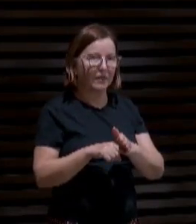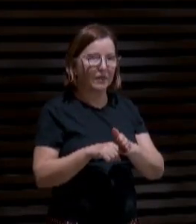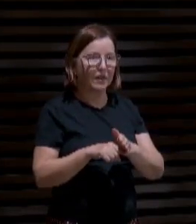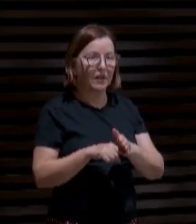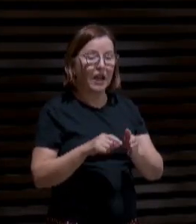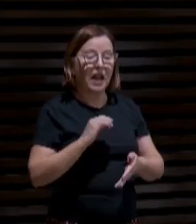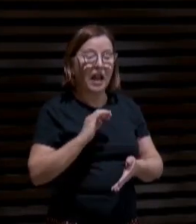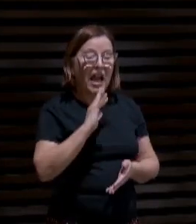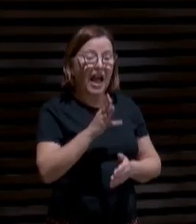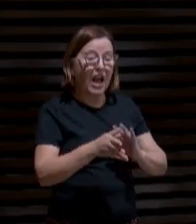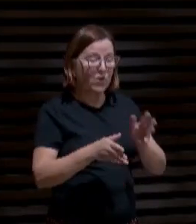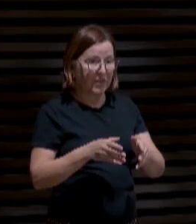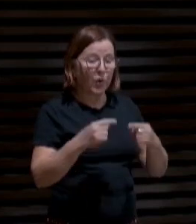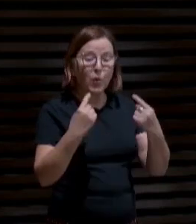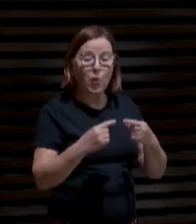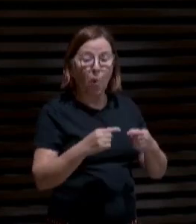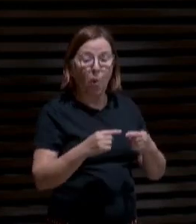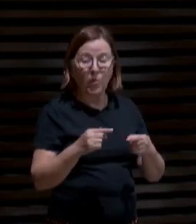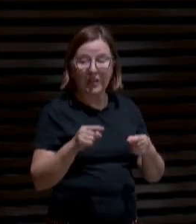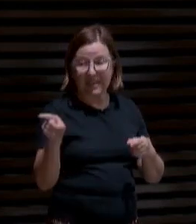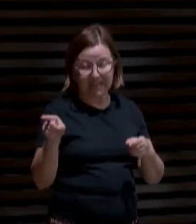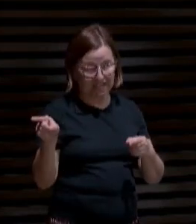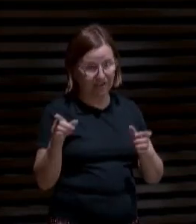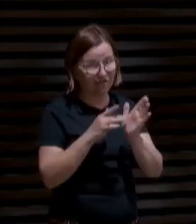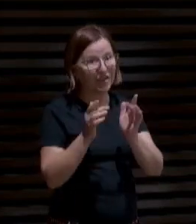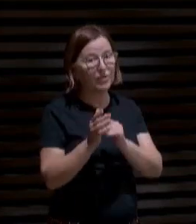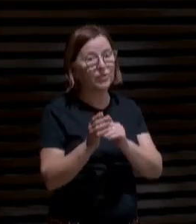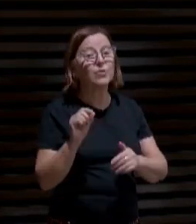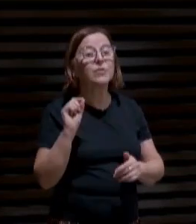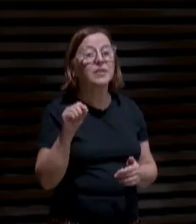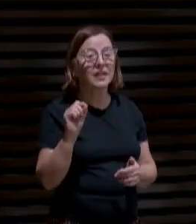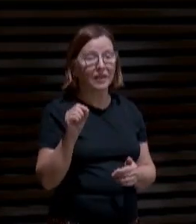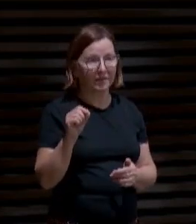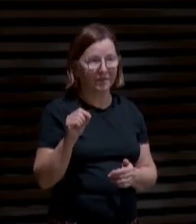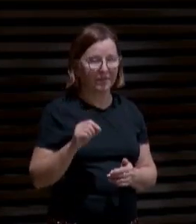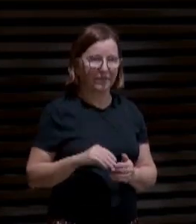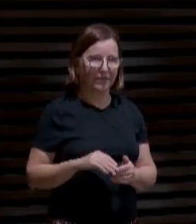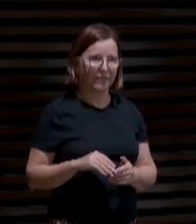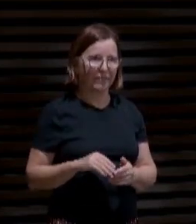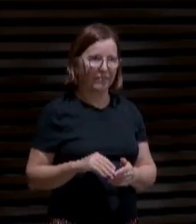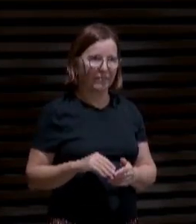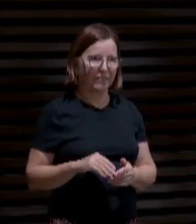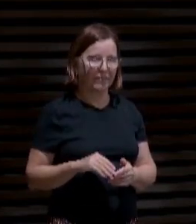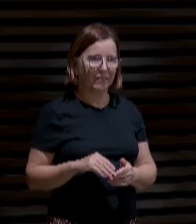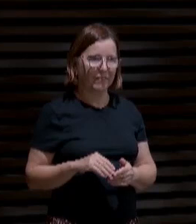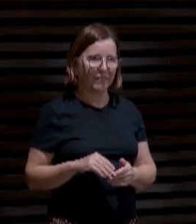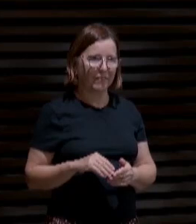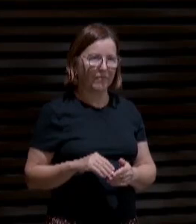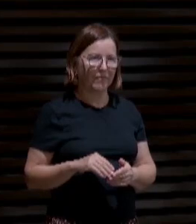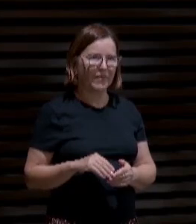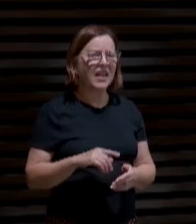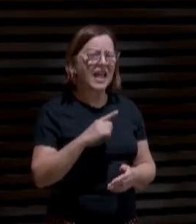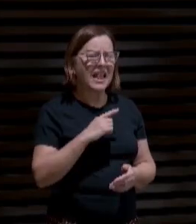A palavra acusação, na língua grega, é categoria. O que vocês trazem de prova